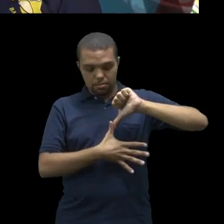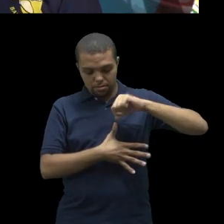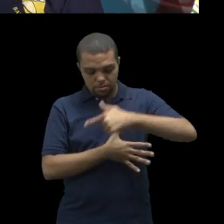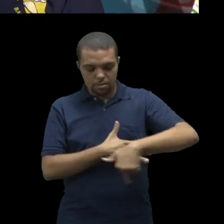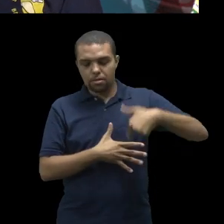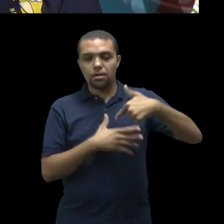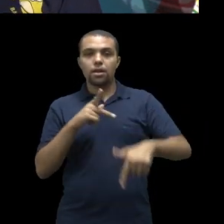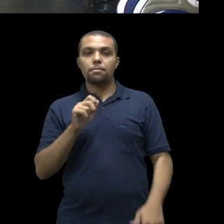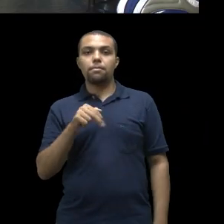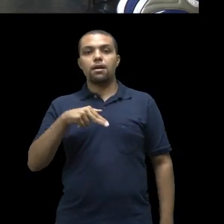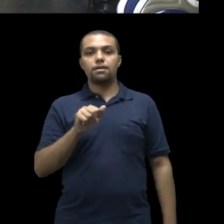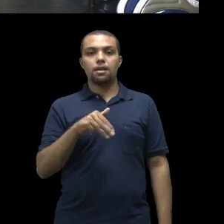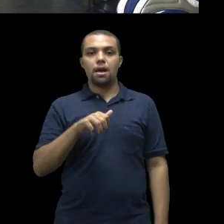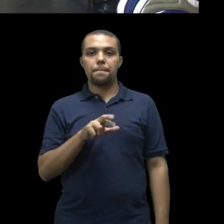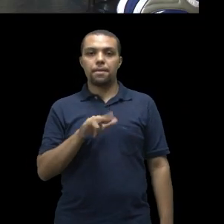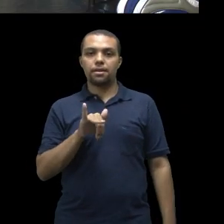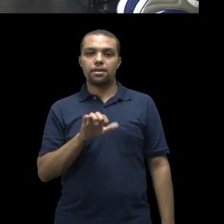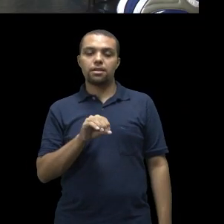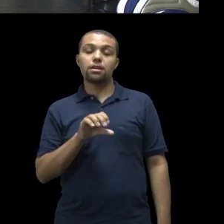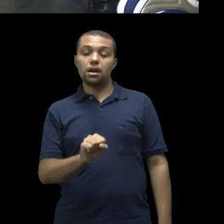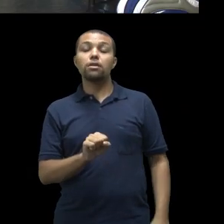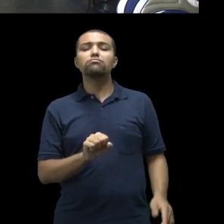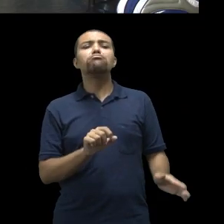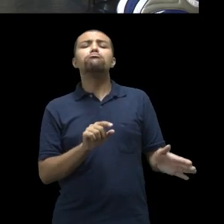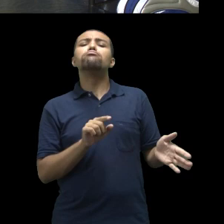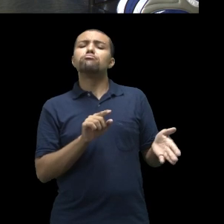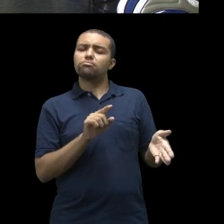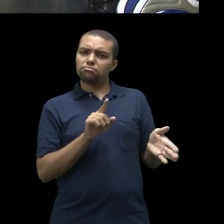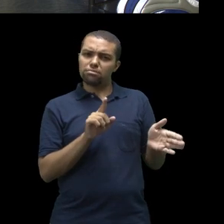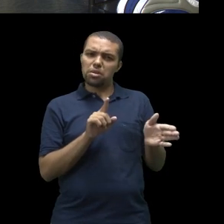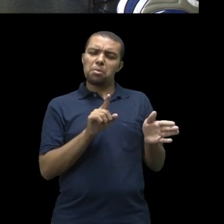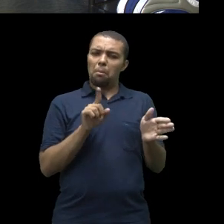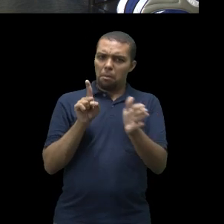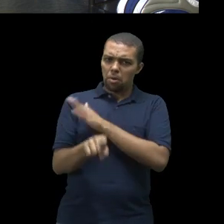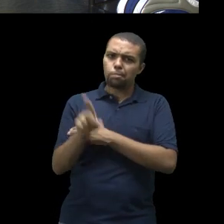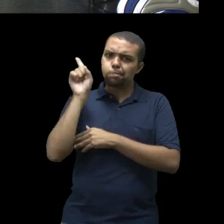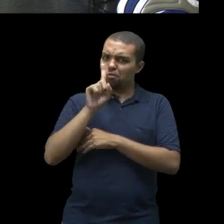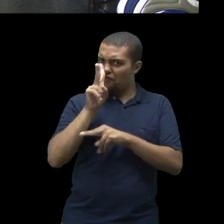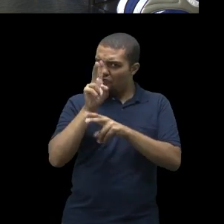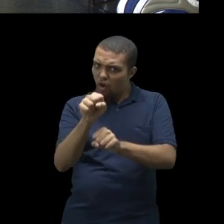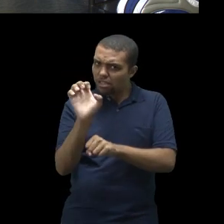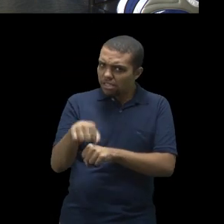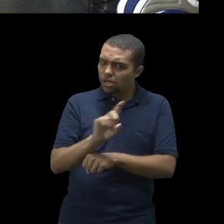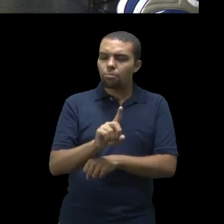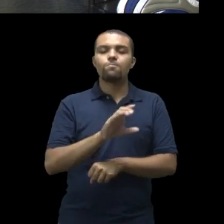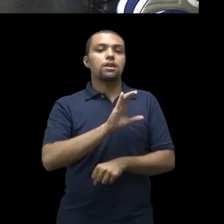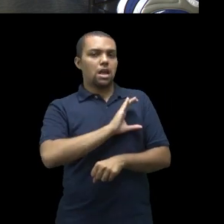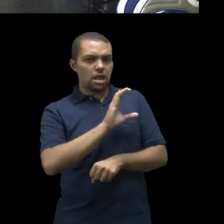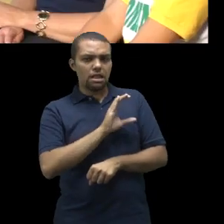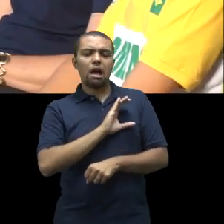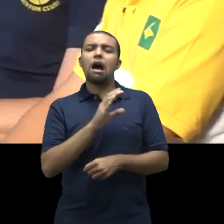pan-americanos, ah, a sim, maioria. Então, não, uhum. E então, o pessoal dos Estados Unidos também é forte no esporte? Estados Unidos é bastante forte,